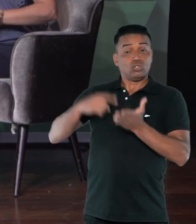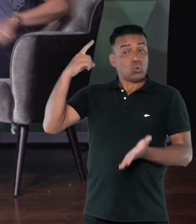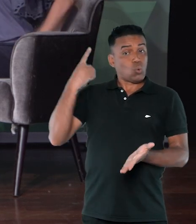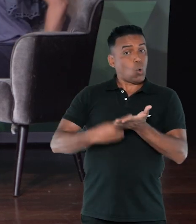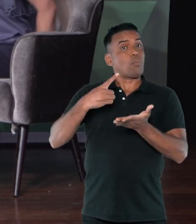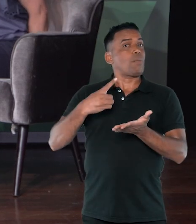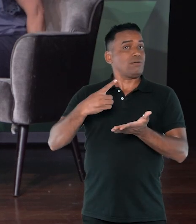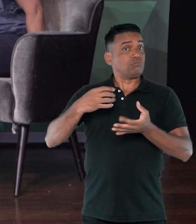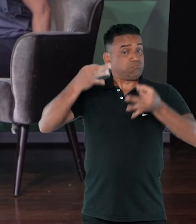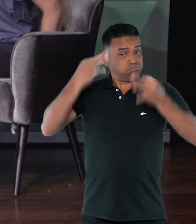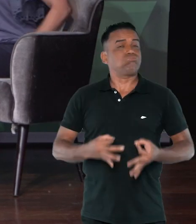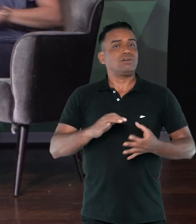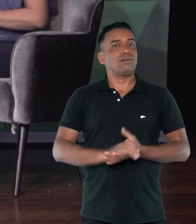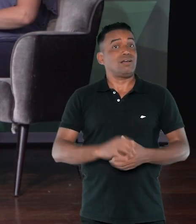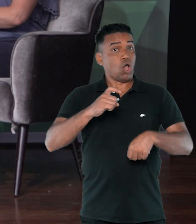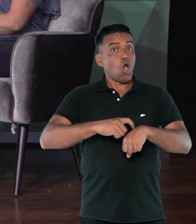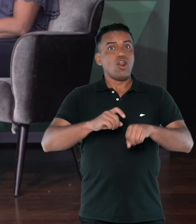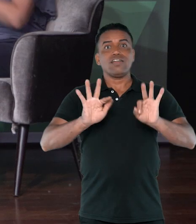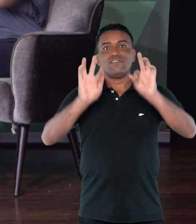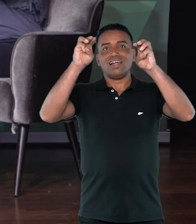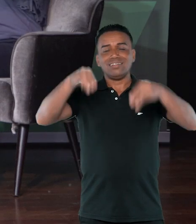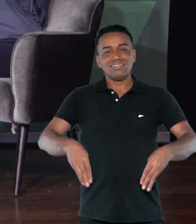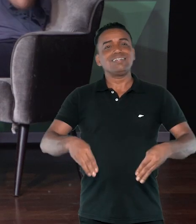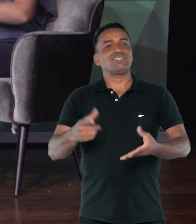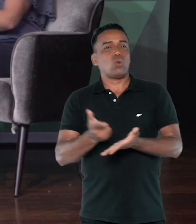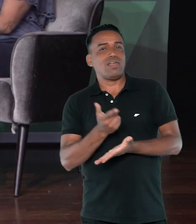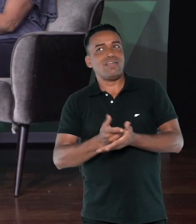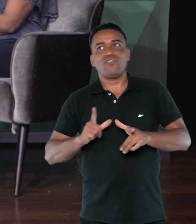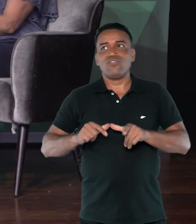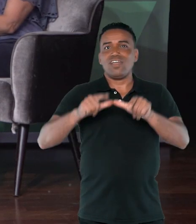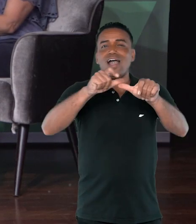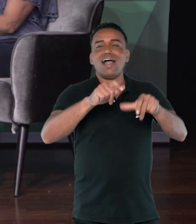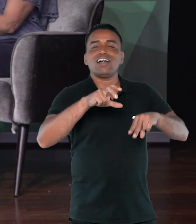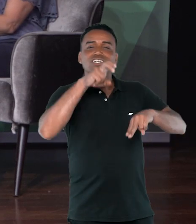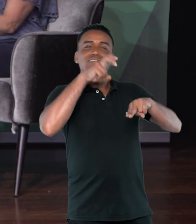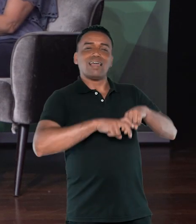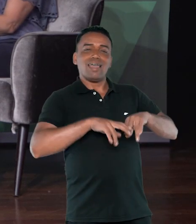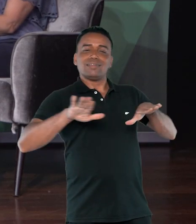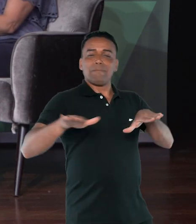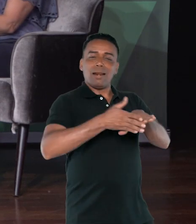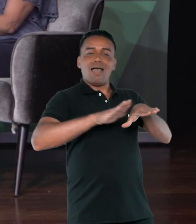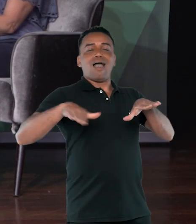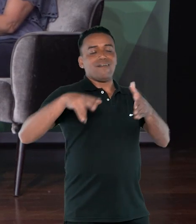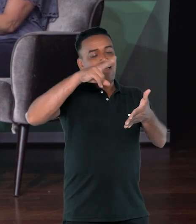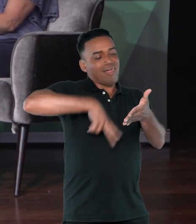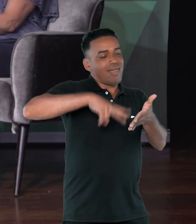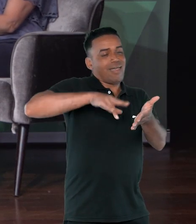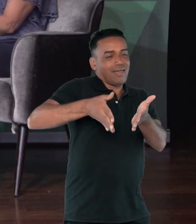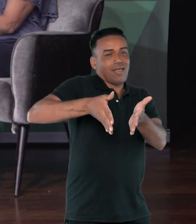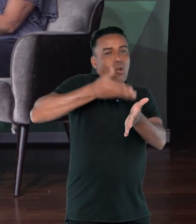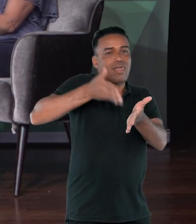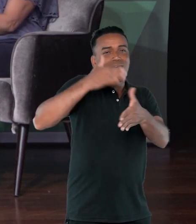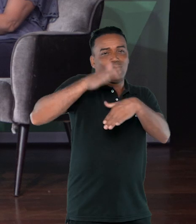Eliane Brum fala que das entrevistas que eu fiz com ela, de um lançamento de um livro, ela comparou a um parto para ela,